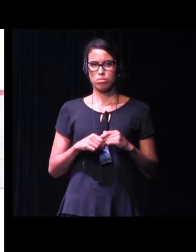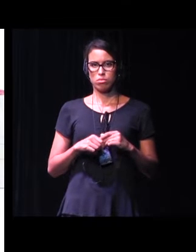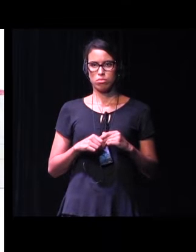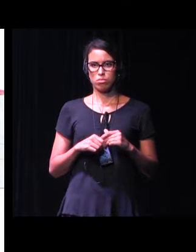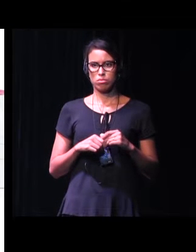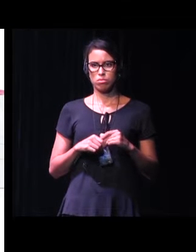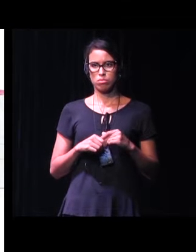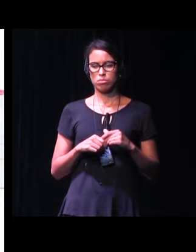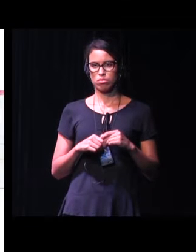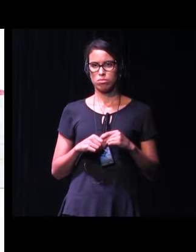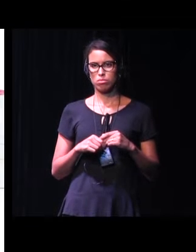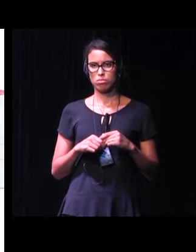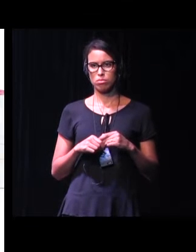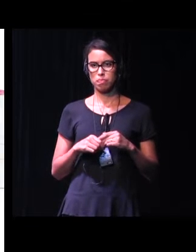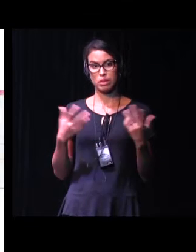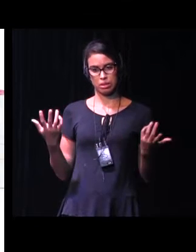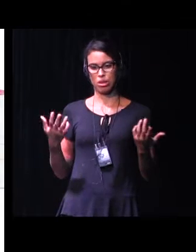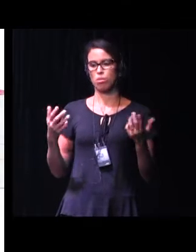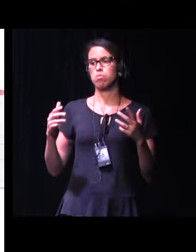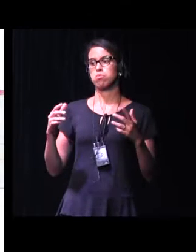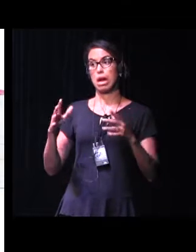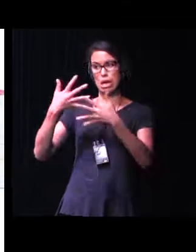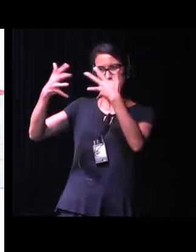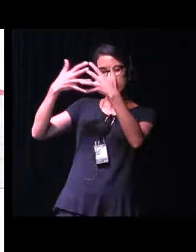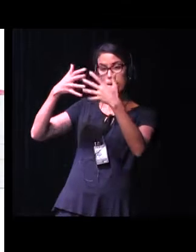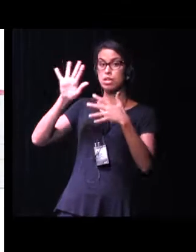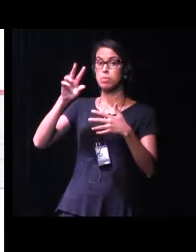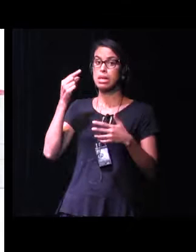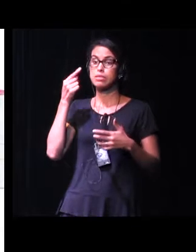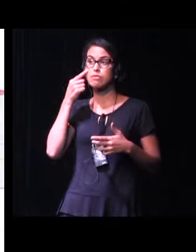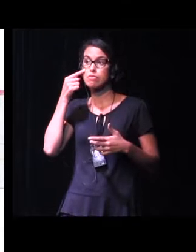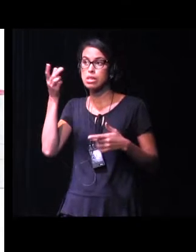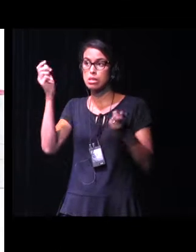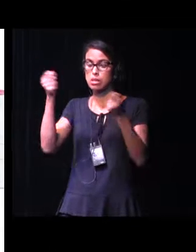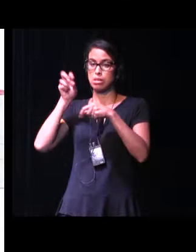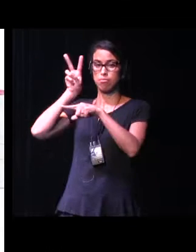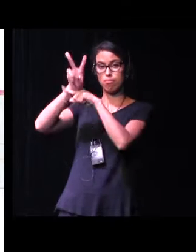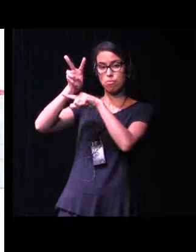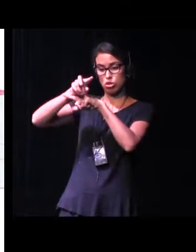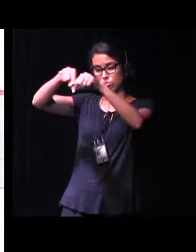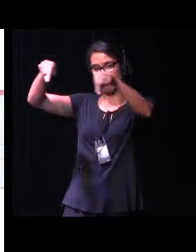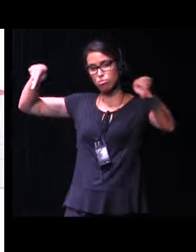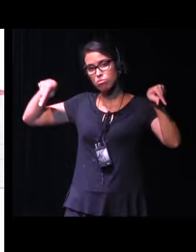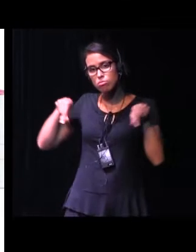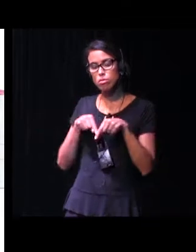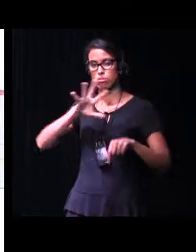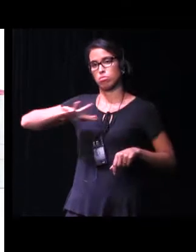que houvesse um grande teto protegendo todo o espaço.